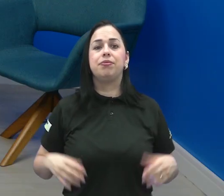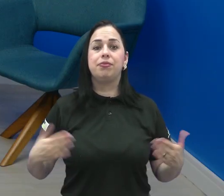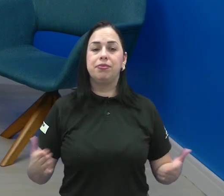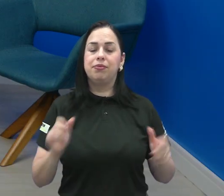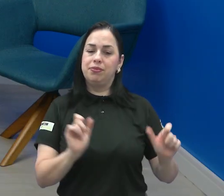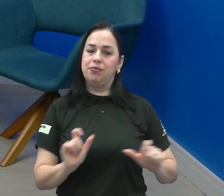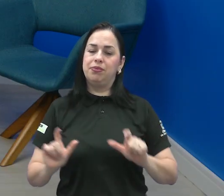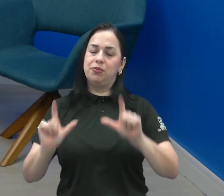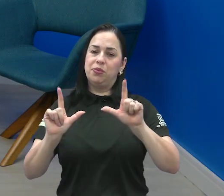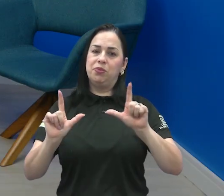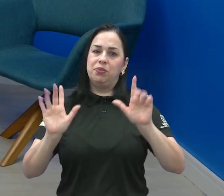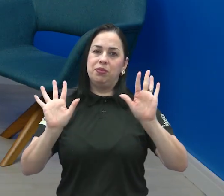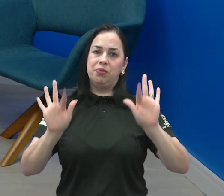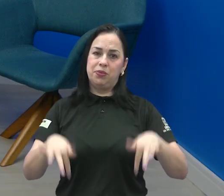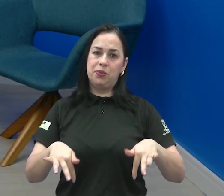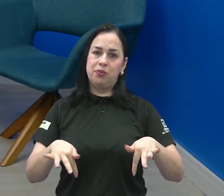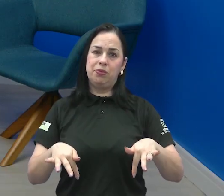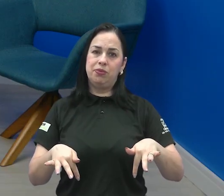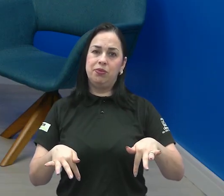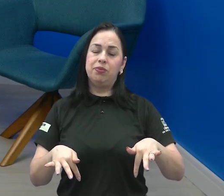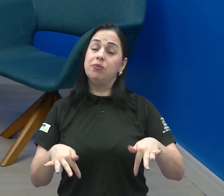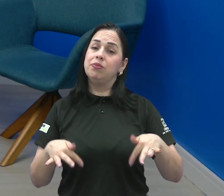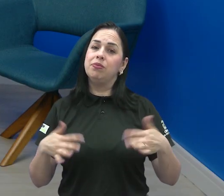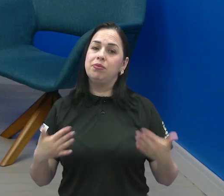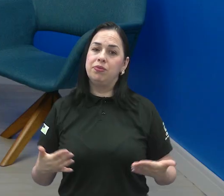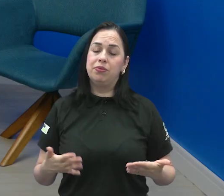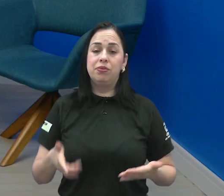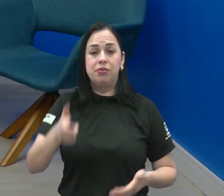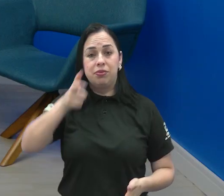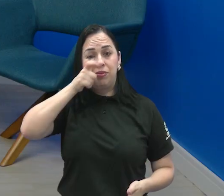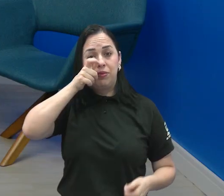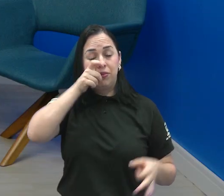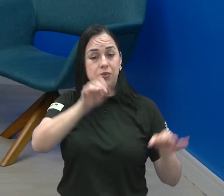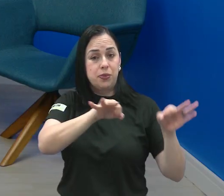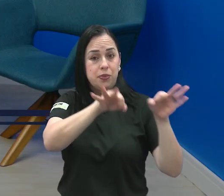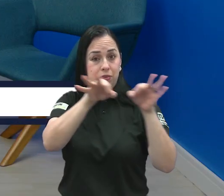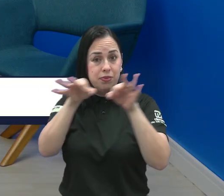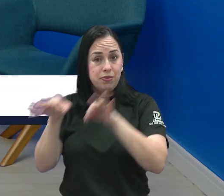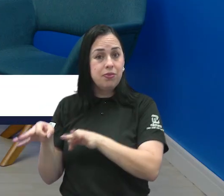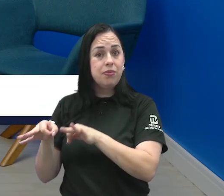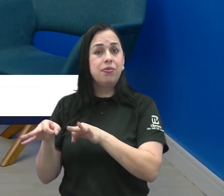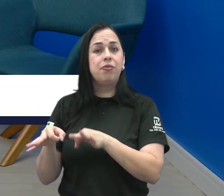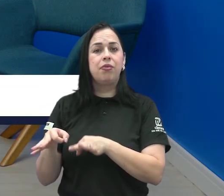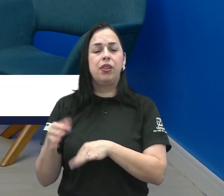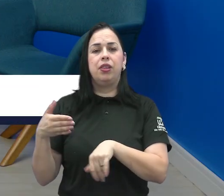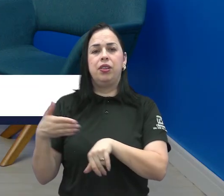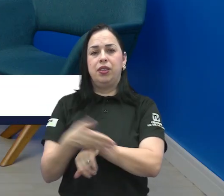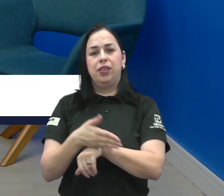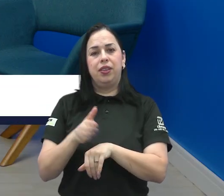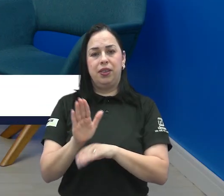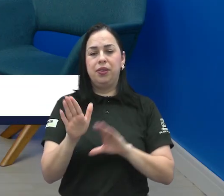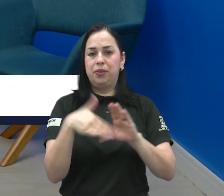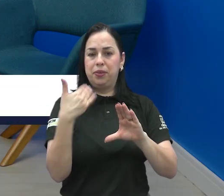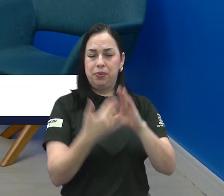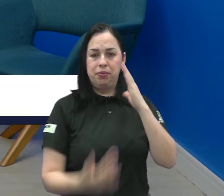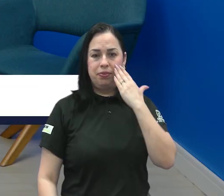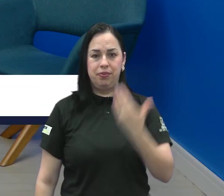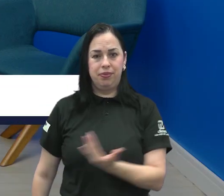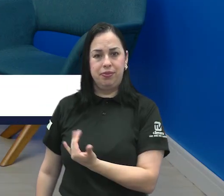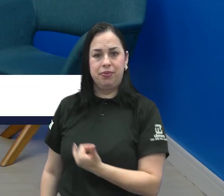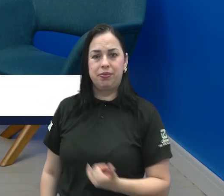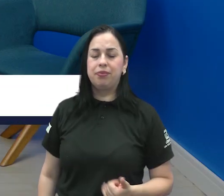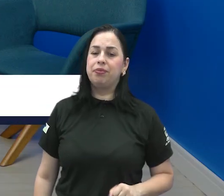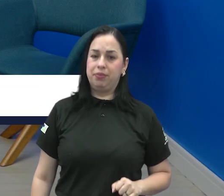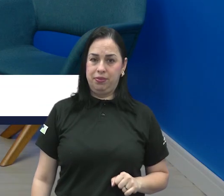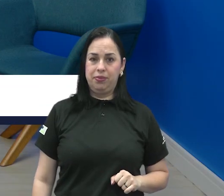docentes. Com certeza, Érica. O Sobre Política fica por aqui. Para rever este programa na íntegra, é só